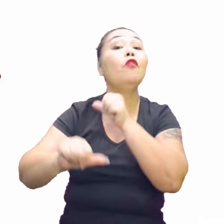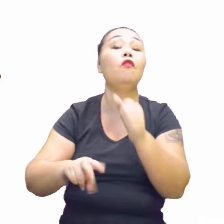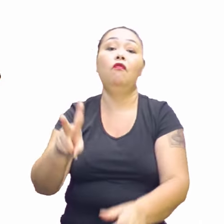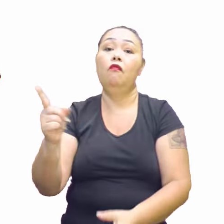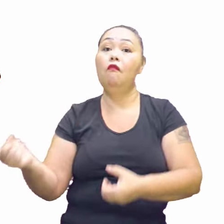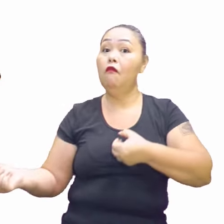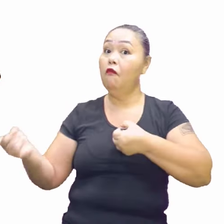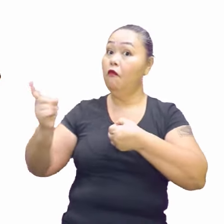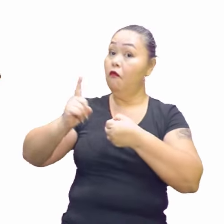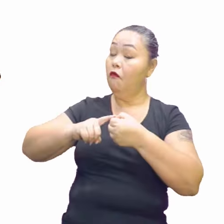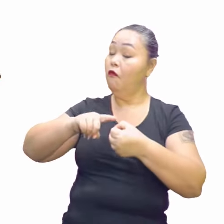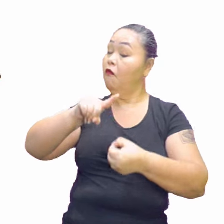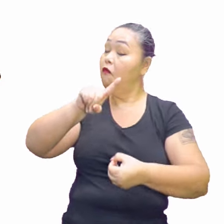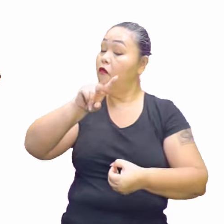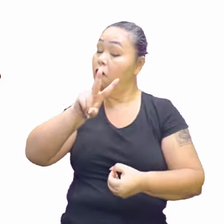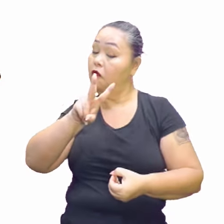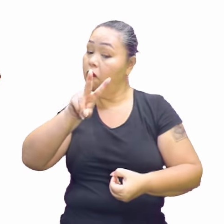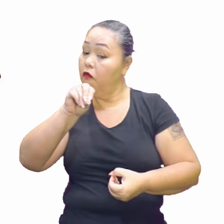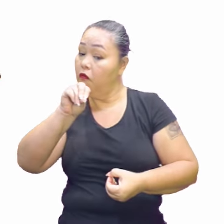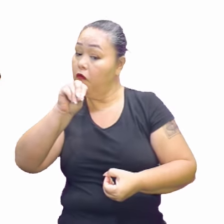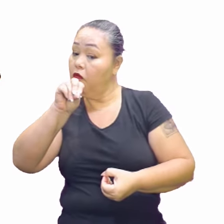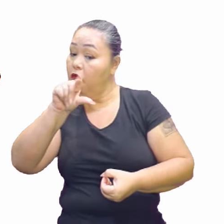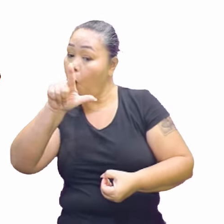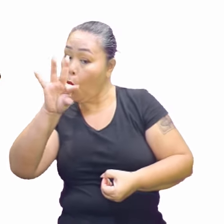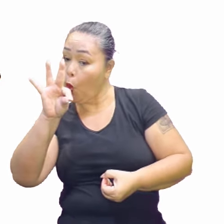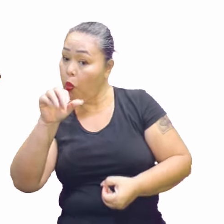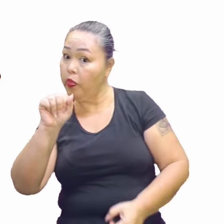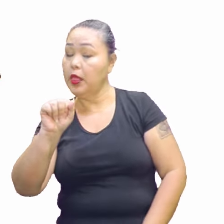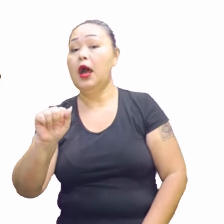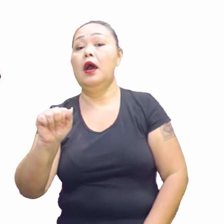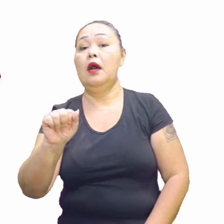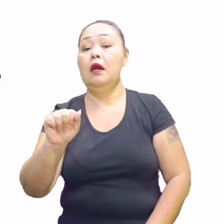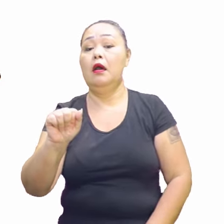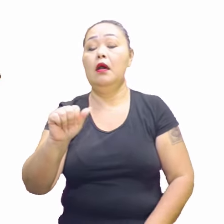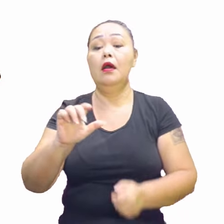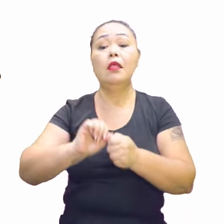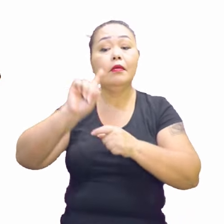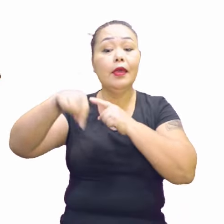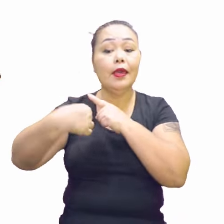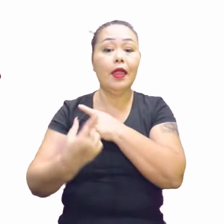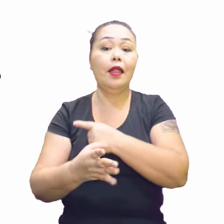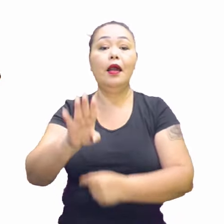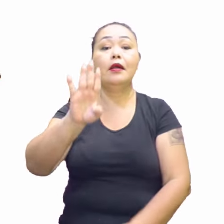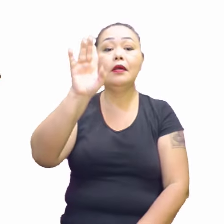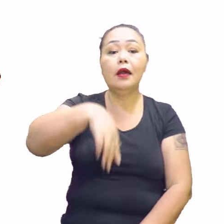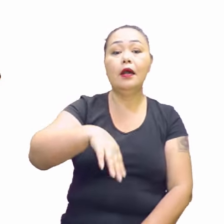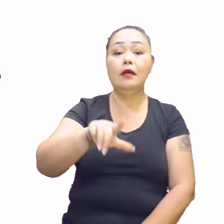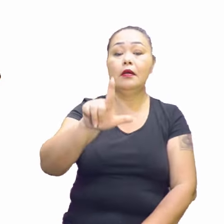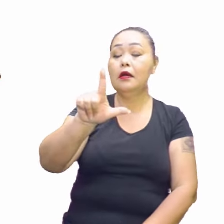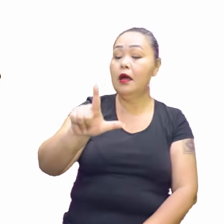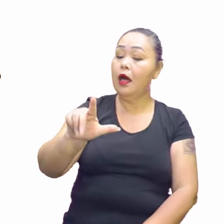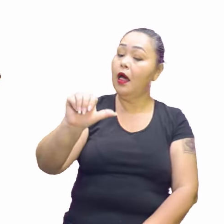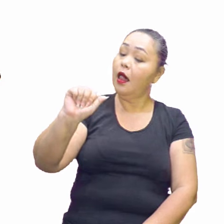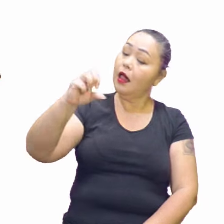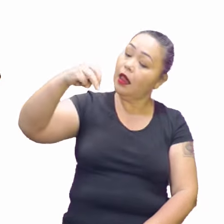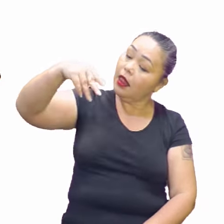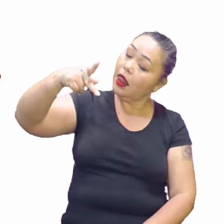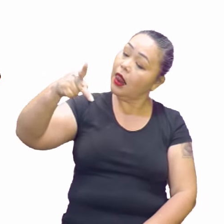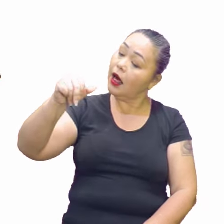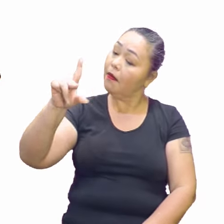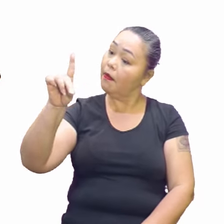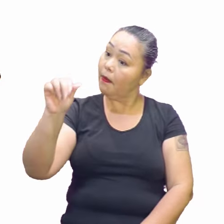O volta. E aí, mais à frente, eu tenho lâmpada. Qual seria a forma,